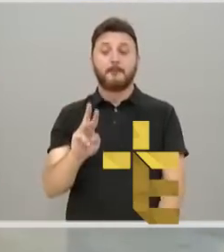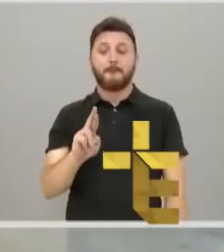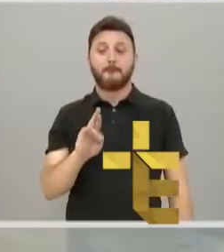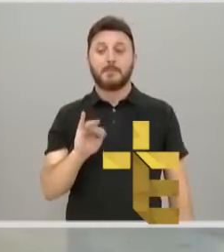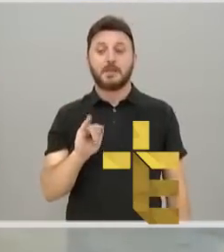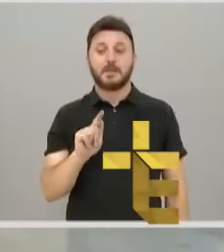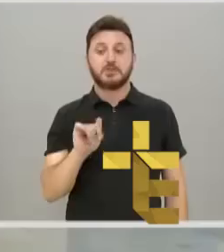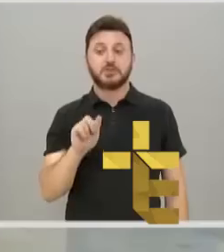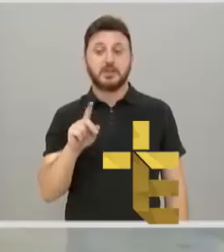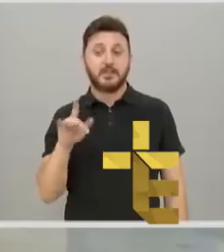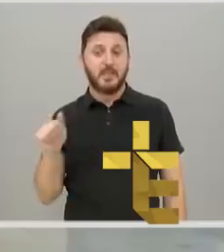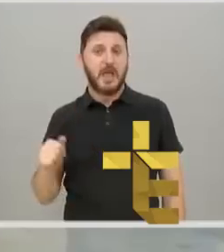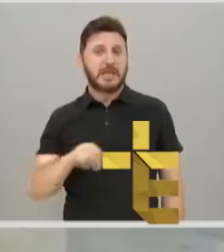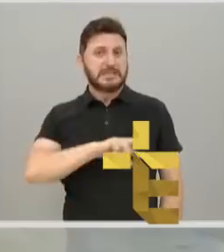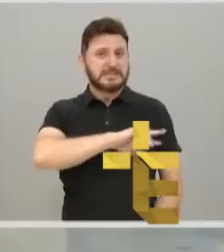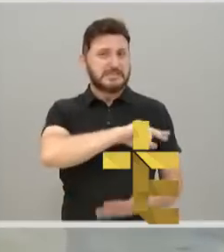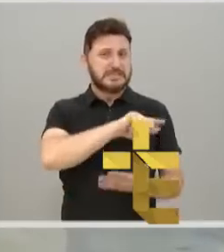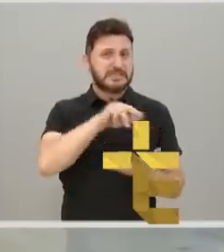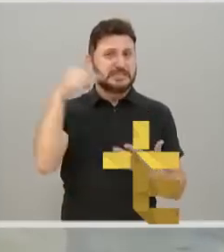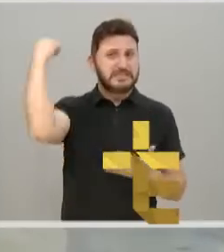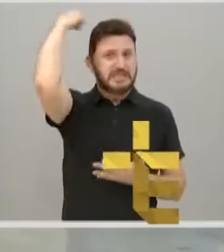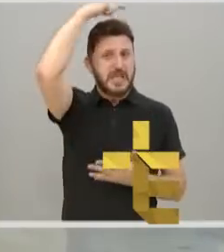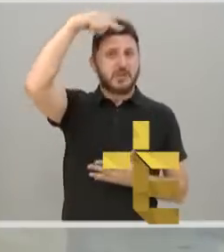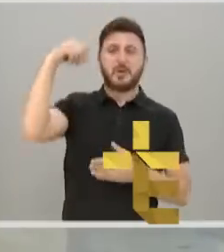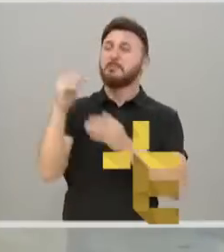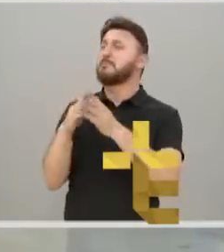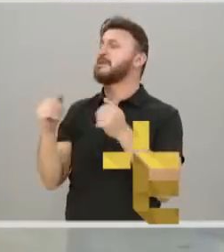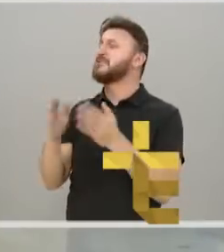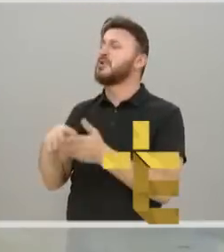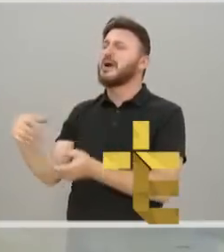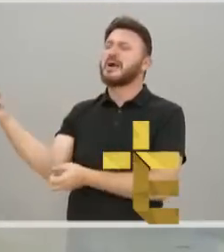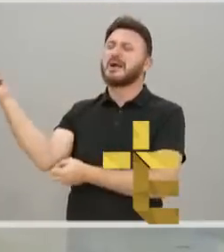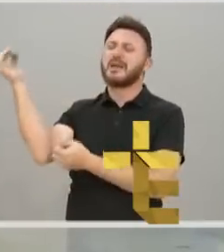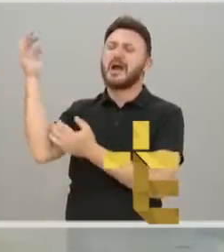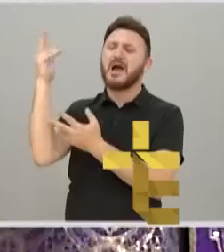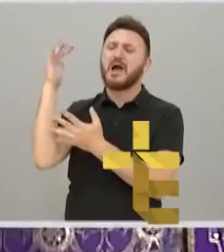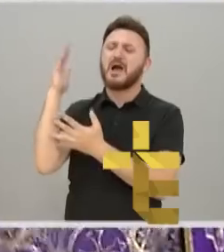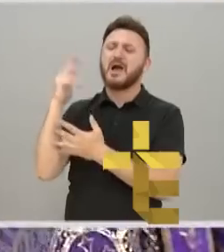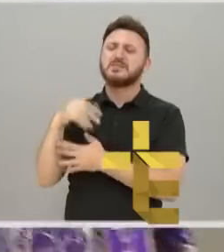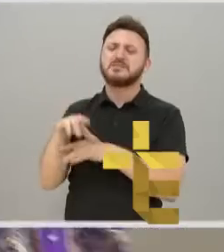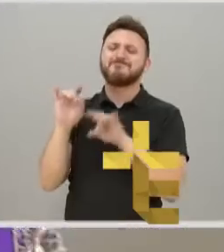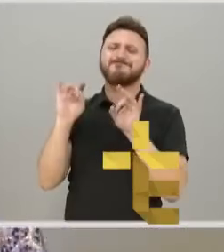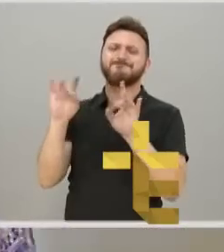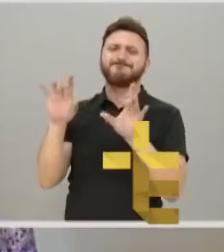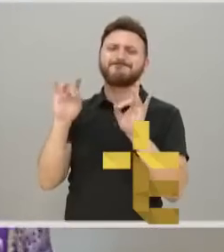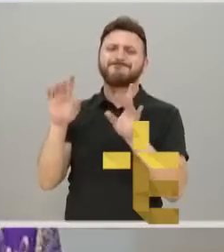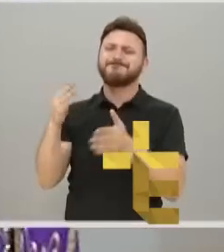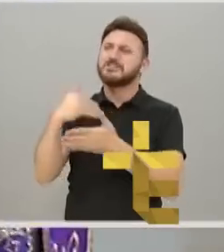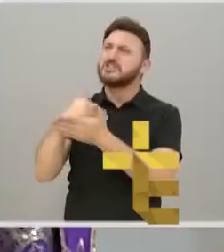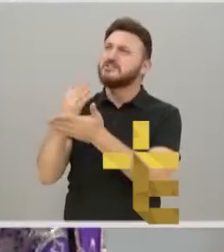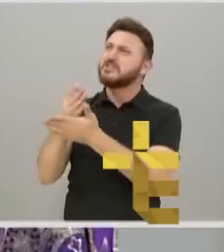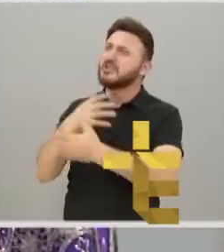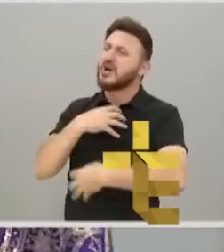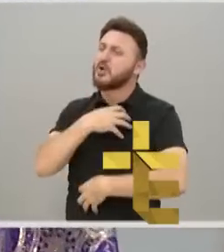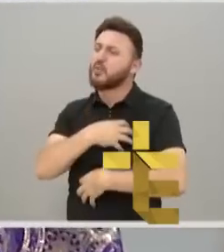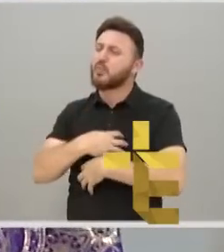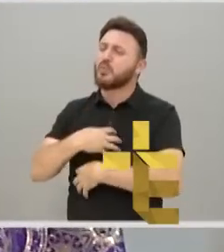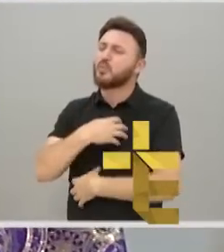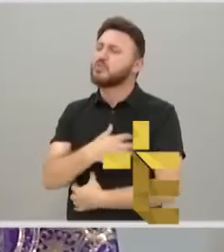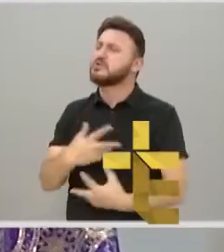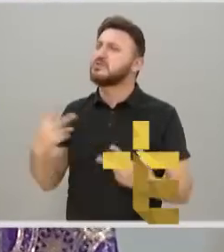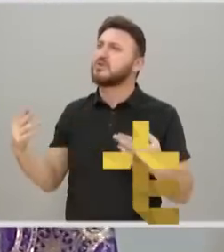outros santos que pediam a graça, é uma graça, é uma dádiva, dividir a angústia do